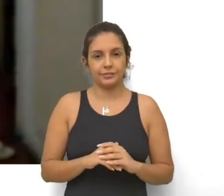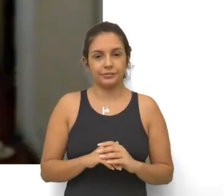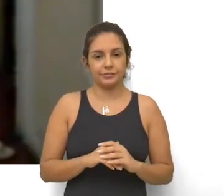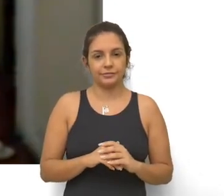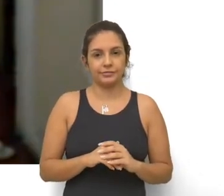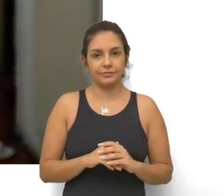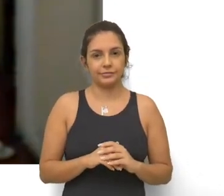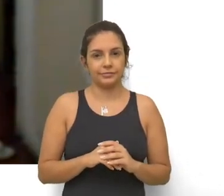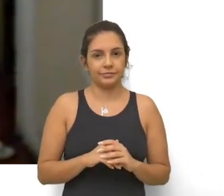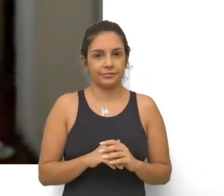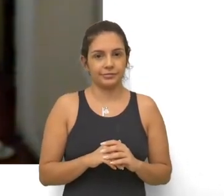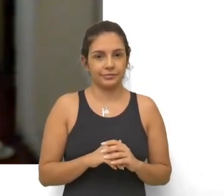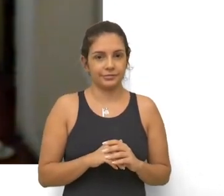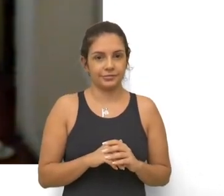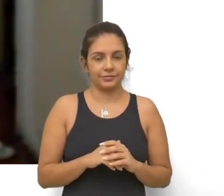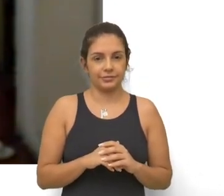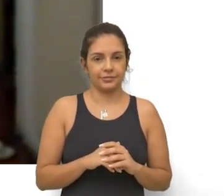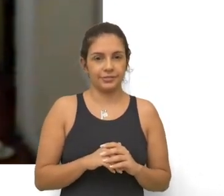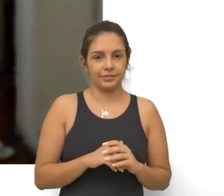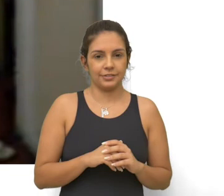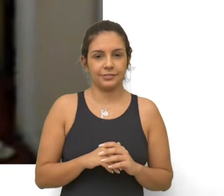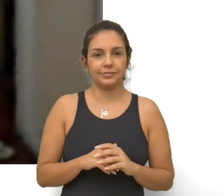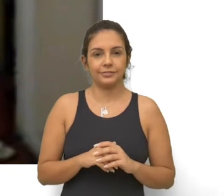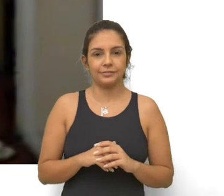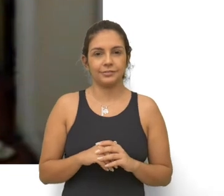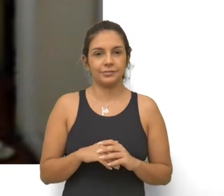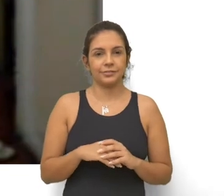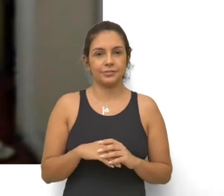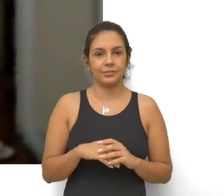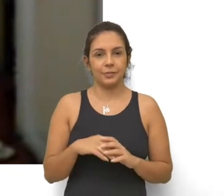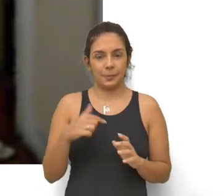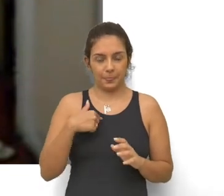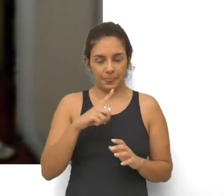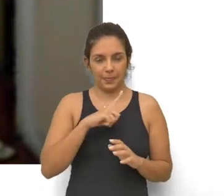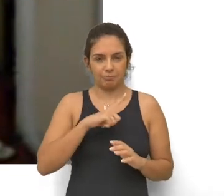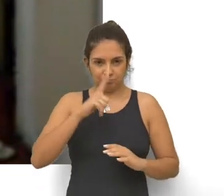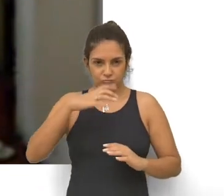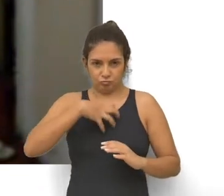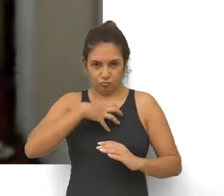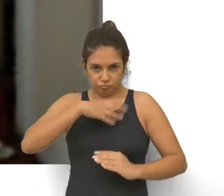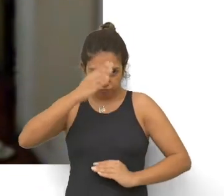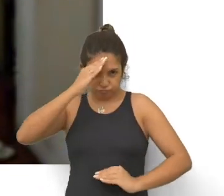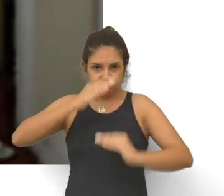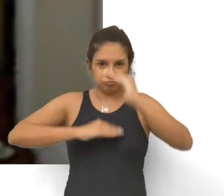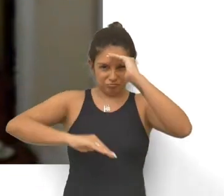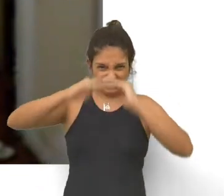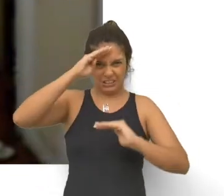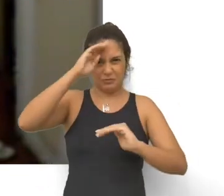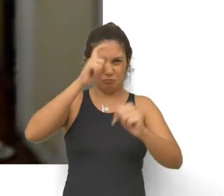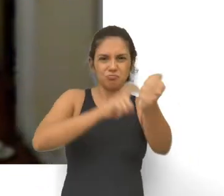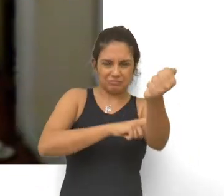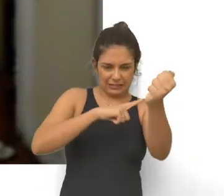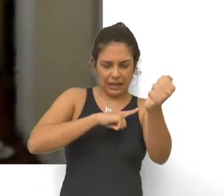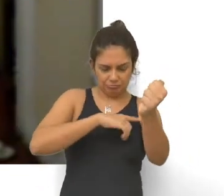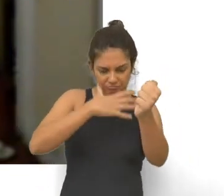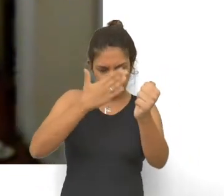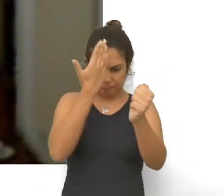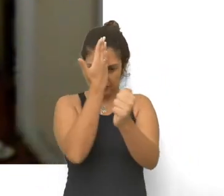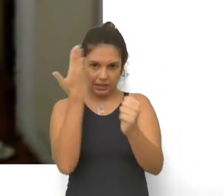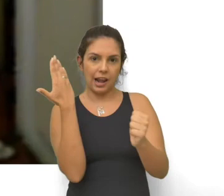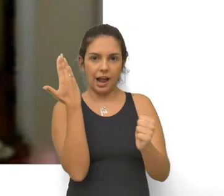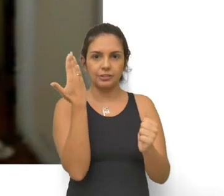eu não quero fazer pensamento positivo em relação a uma coisa tão ruim. Né? Então, esse lado revoltado eu gostaria de manter, não tem como. Não é? A